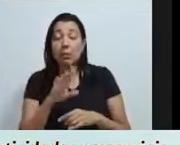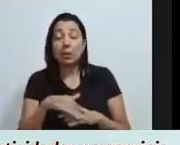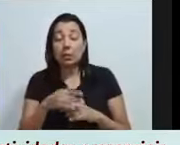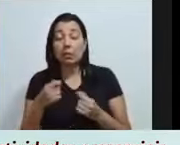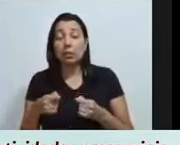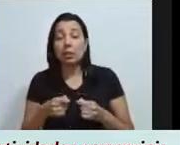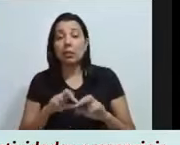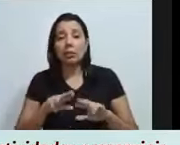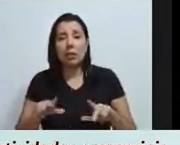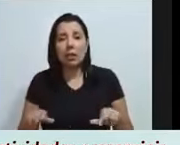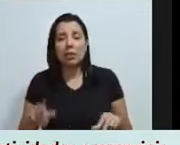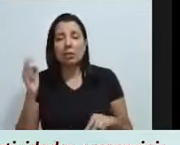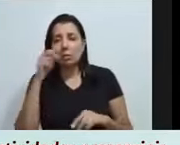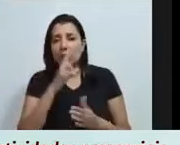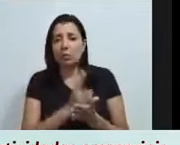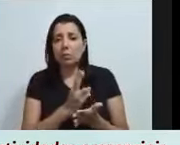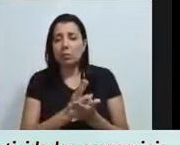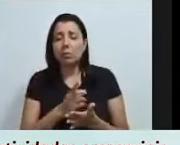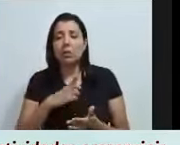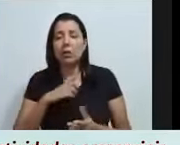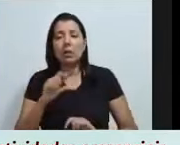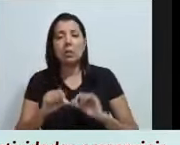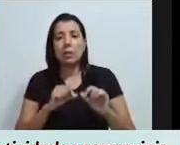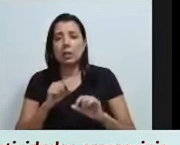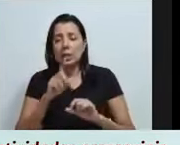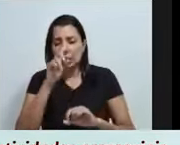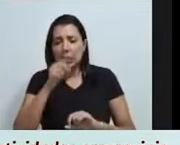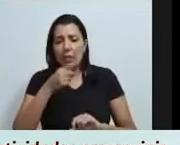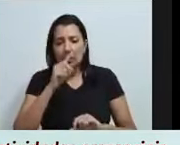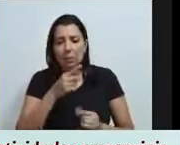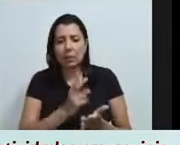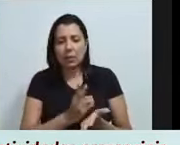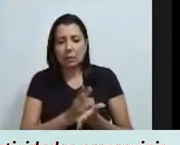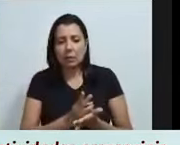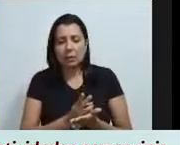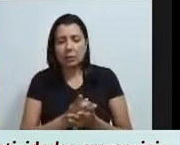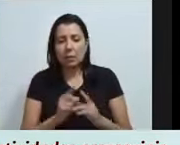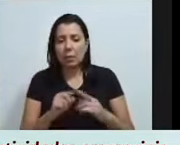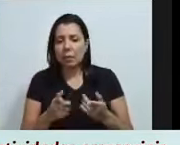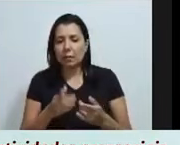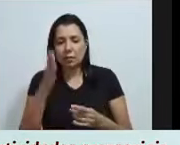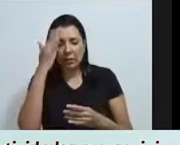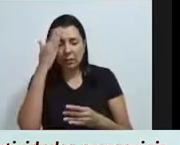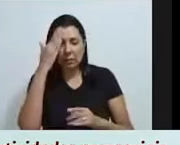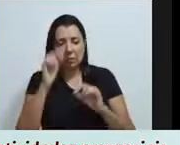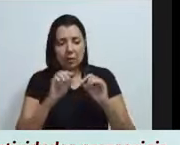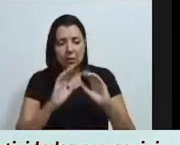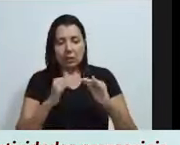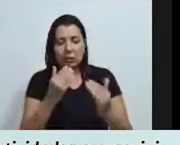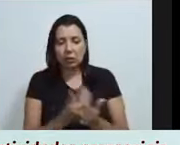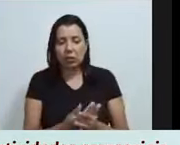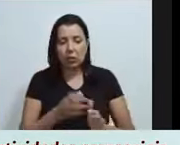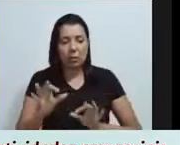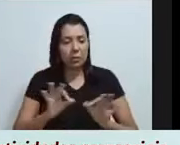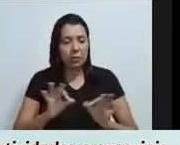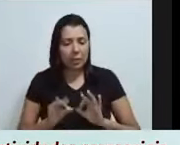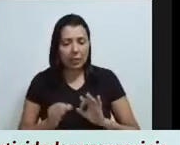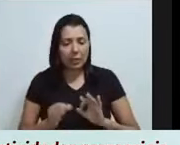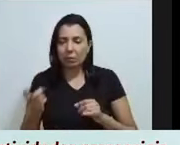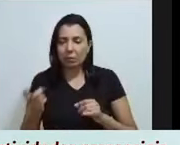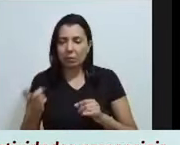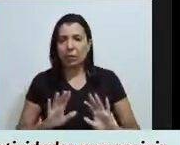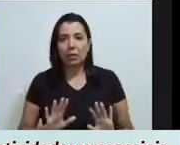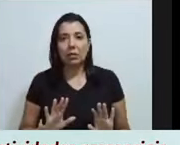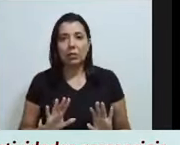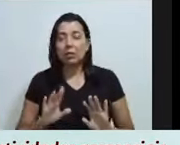a gente tem muita demanda, né? Nós não sabemos que a escola não está preparada para retornar, né? Não adianta voltar à